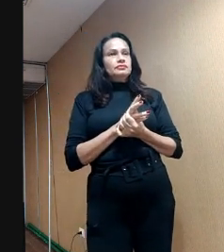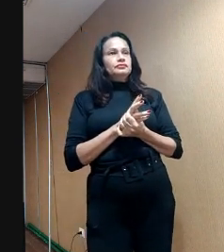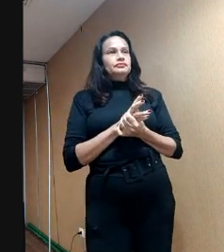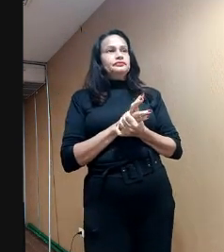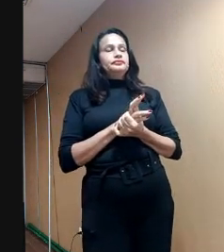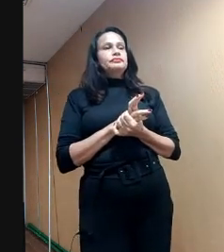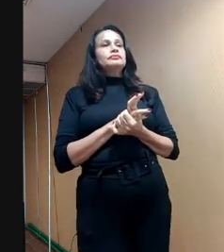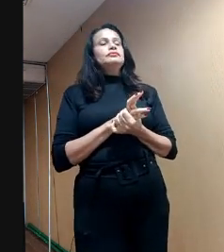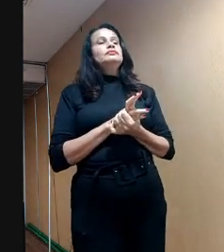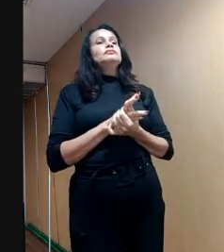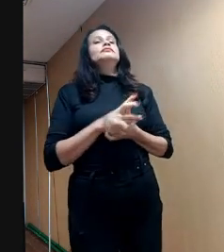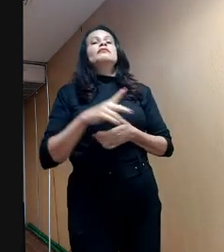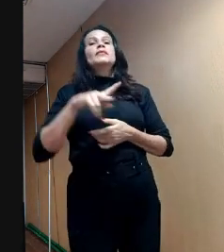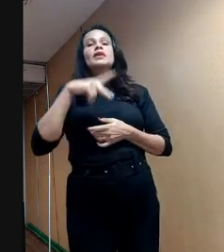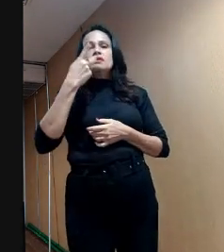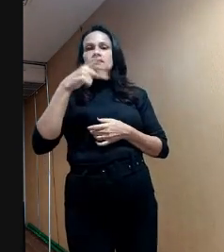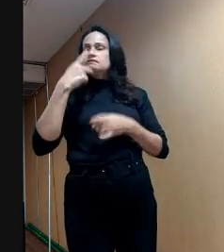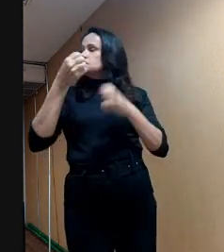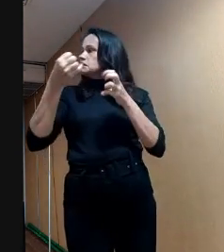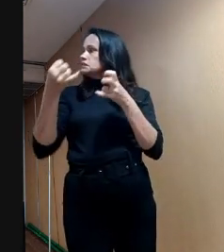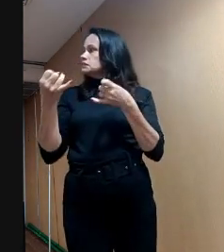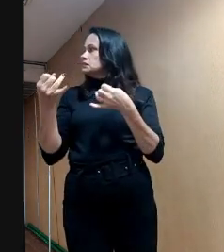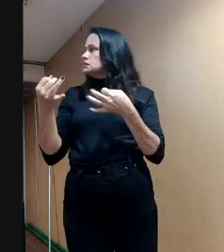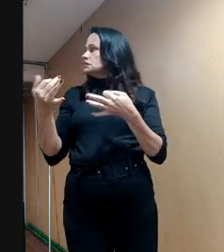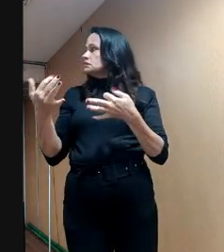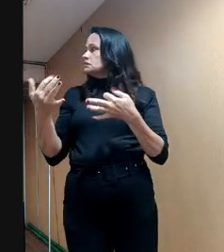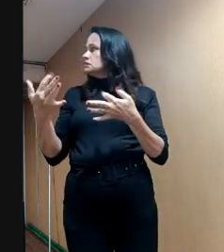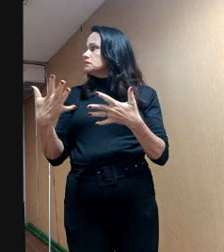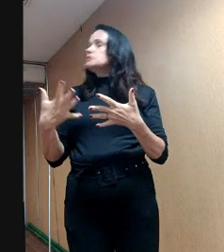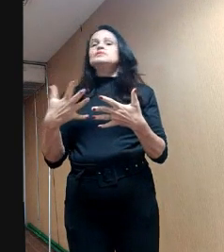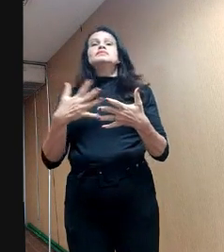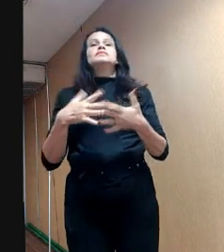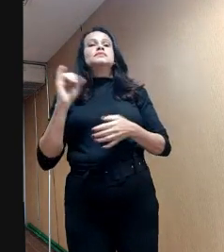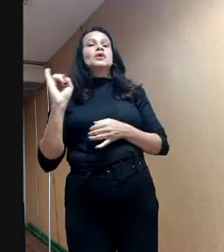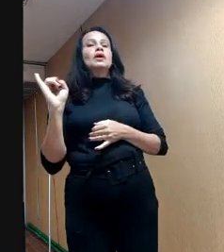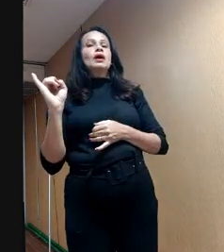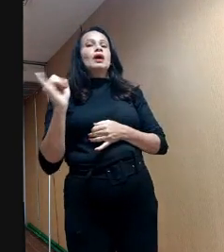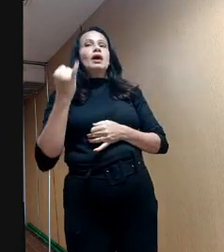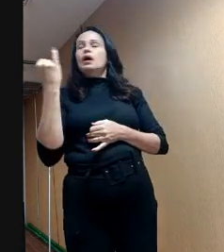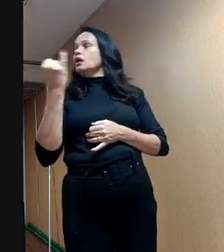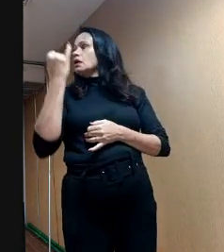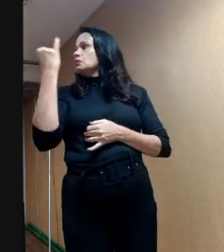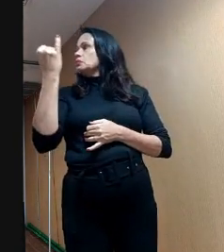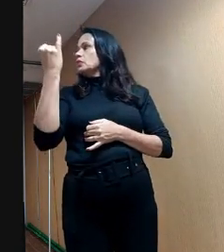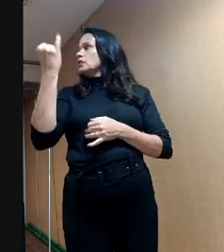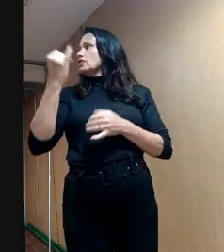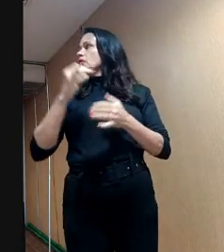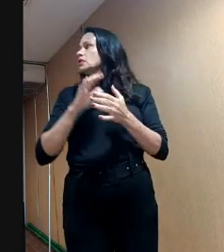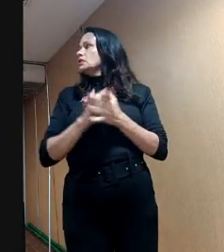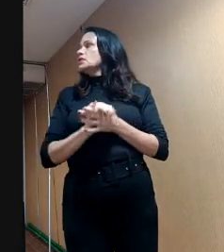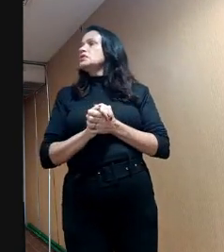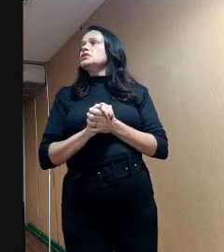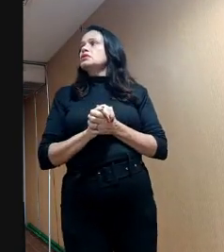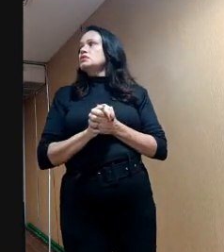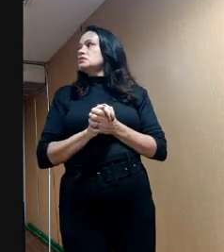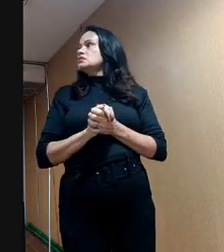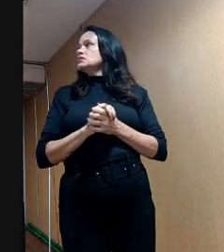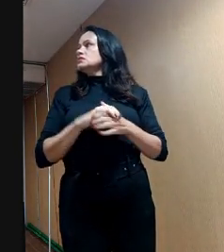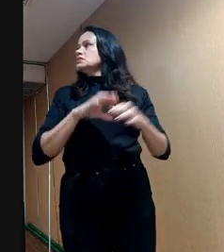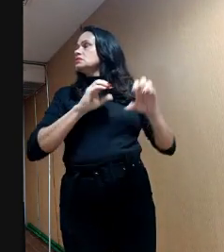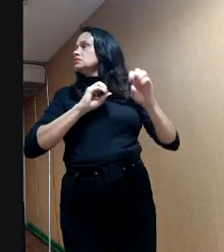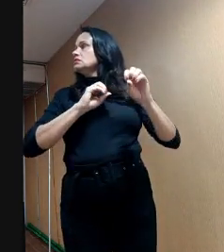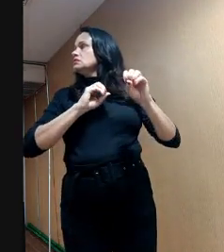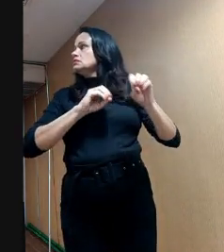falava hoje aqui no Campus Cabo de Santo Agostinho, né, na importância de que haja um aproveitamento efetivo dessas oportunidades, né, que todos